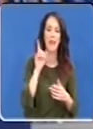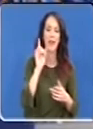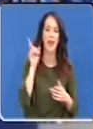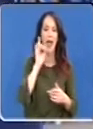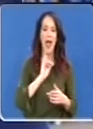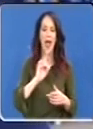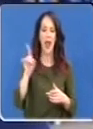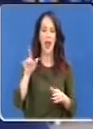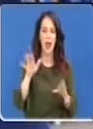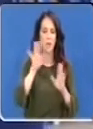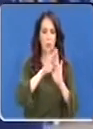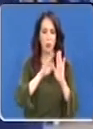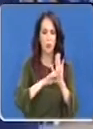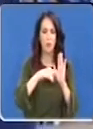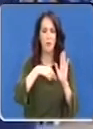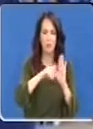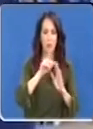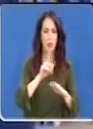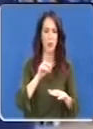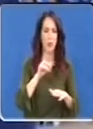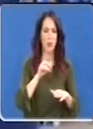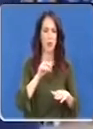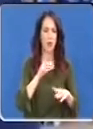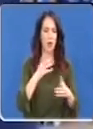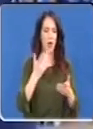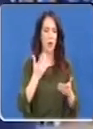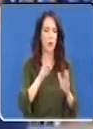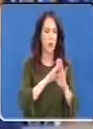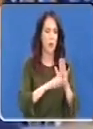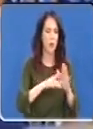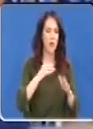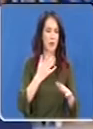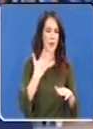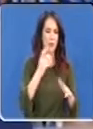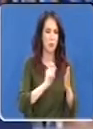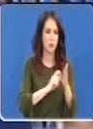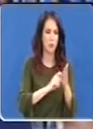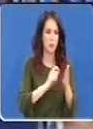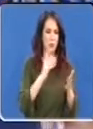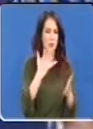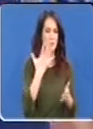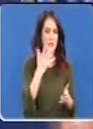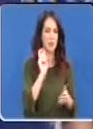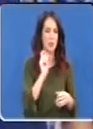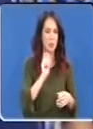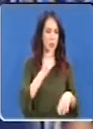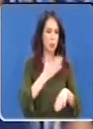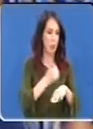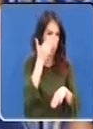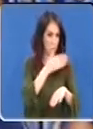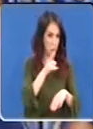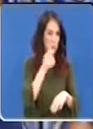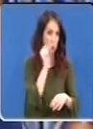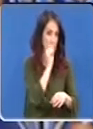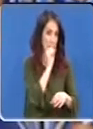a um programa ao 5, na altura. 5 para a meia-noite. Ela foi lá cantar e depois acabou... Ah, pois, tiveste lá sim, um bom